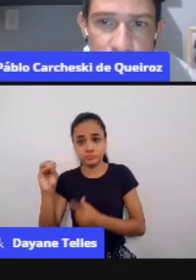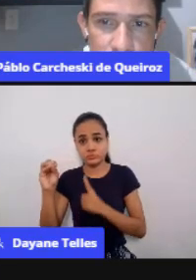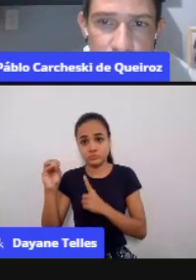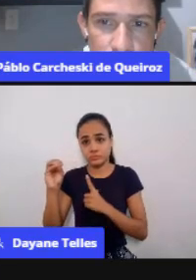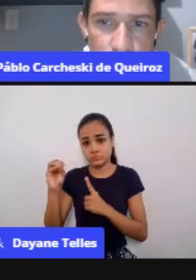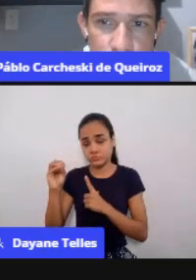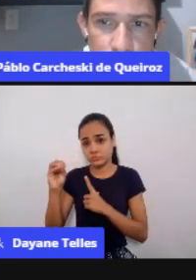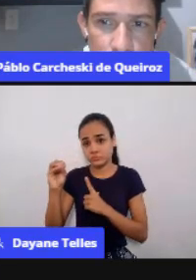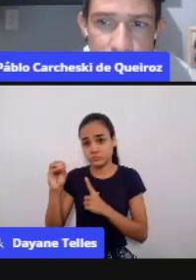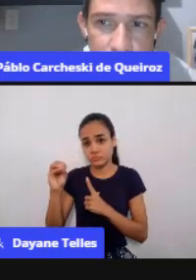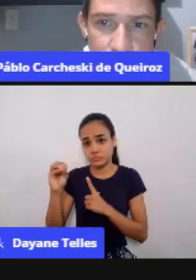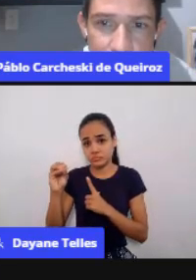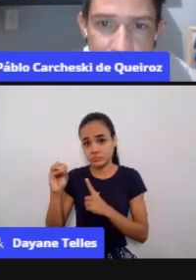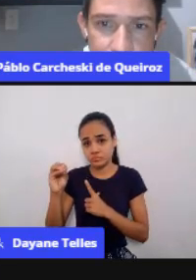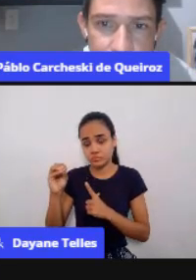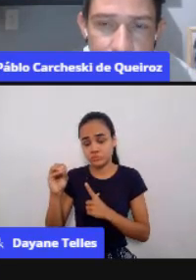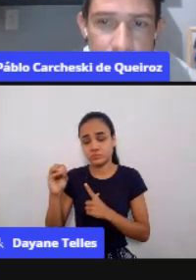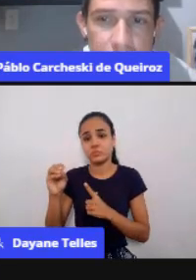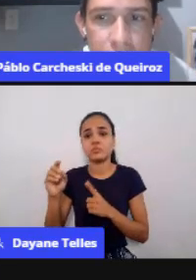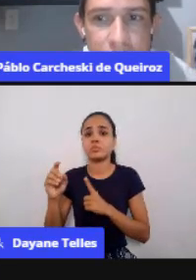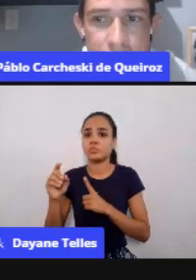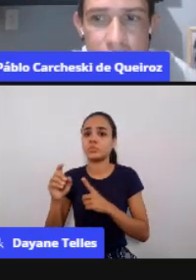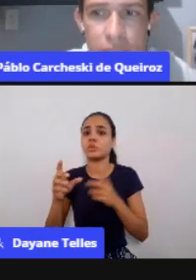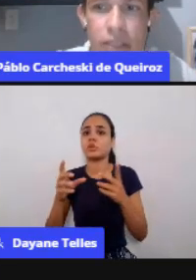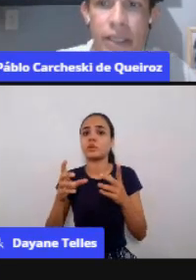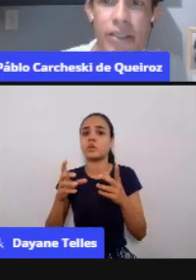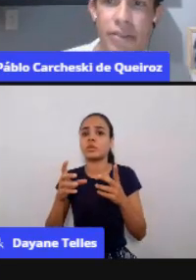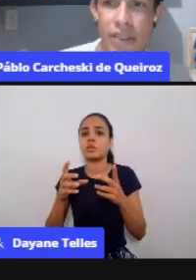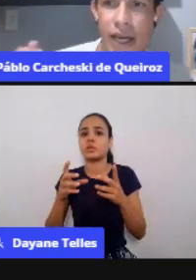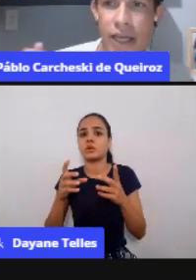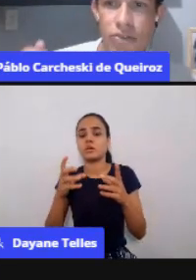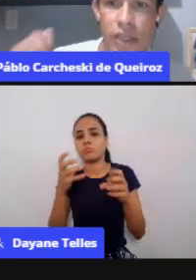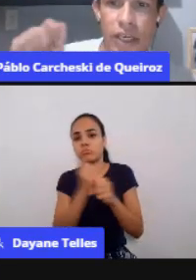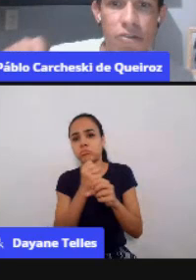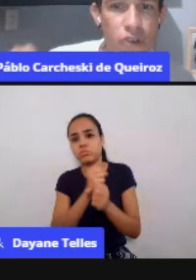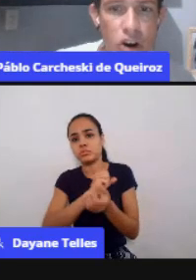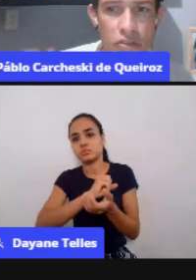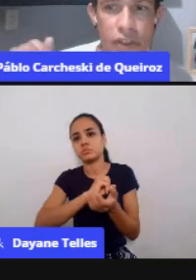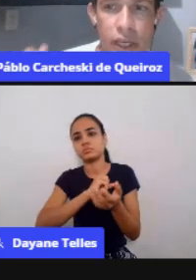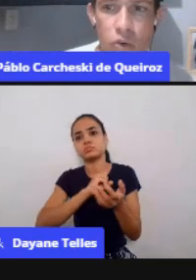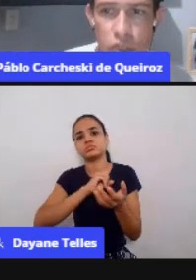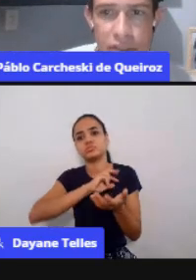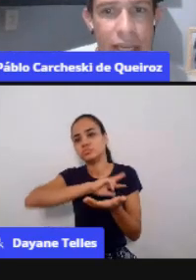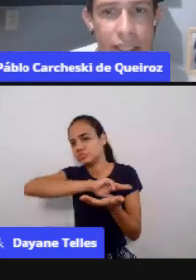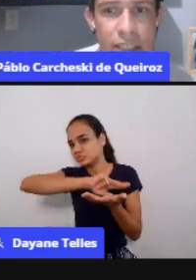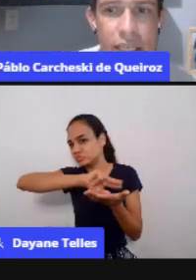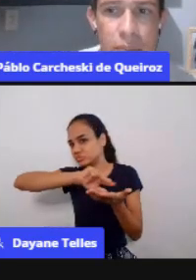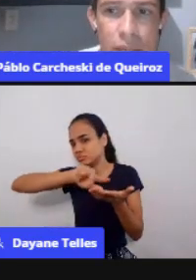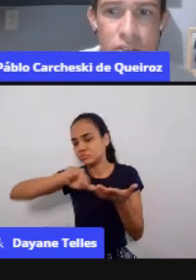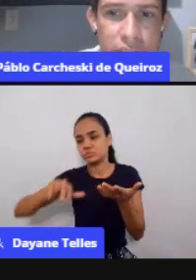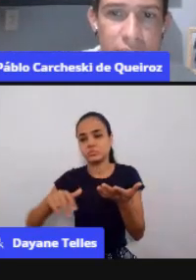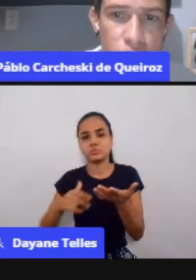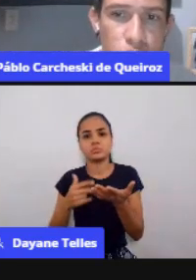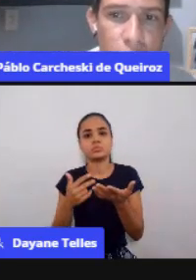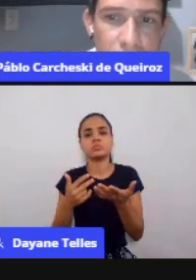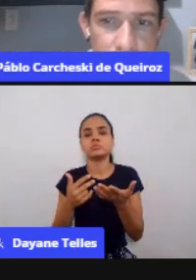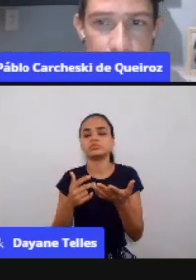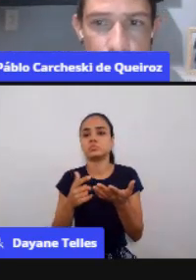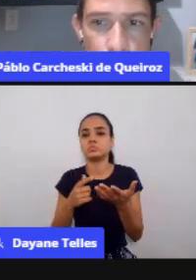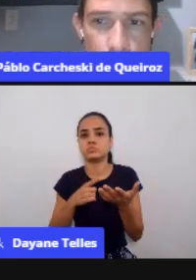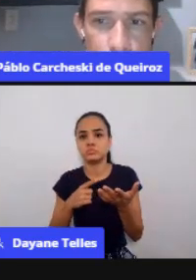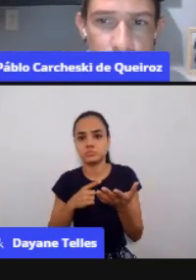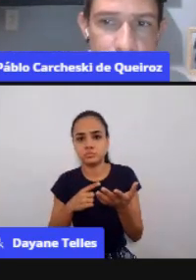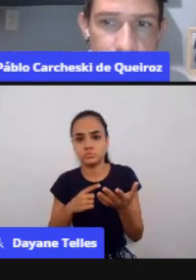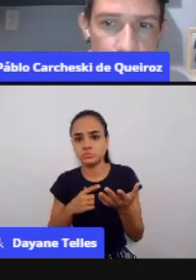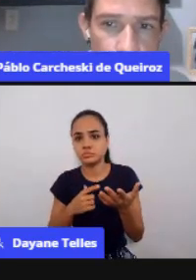de medida de volume de blocos retangulares. E aí, né, nesse caso, ele envolve, né, o destaque aí estaria para as unidades usuais, né, o